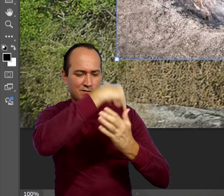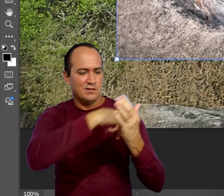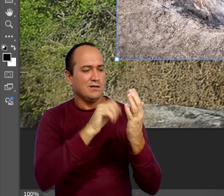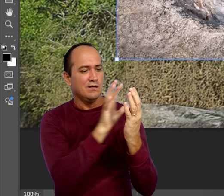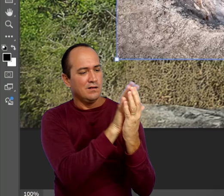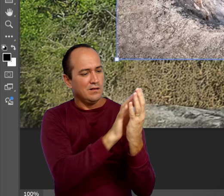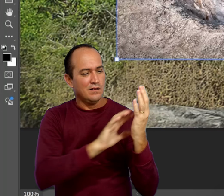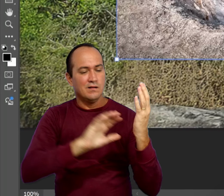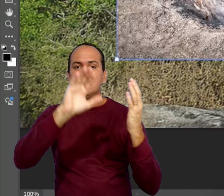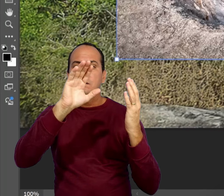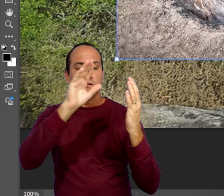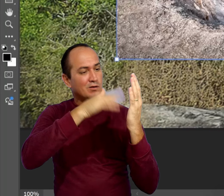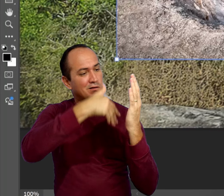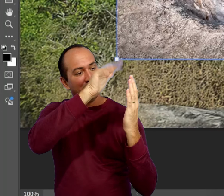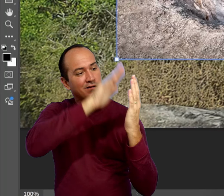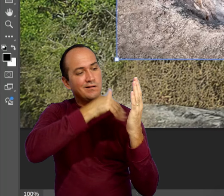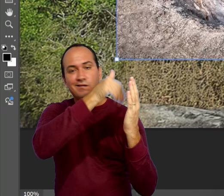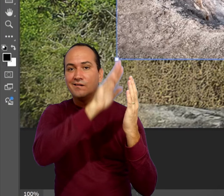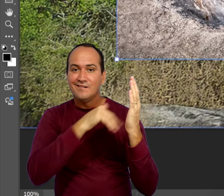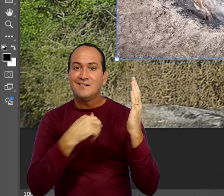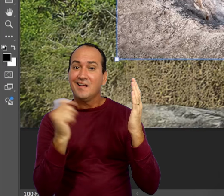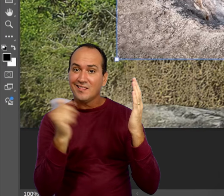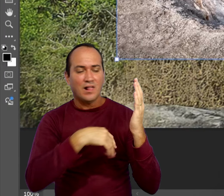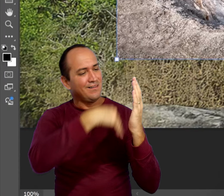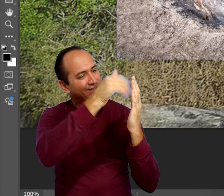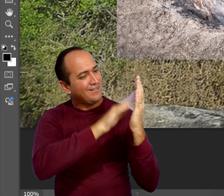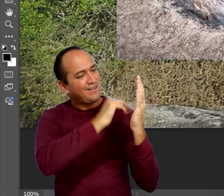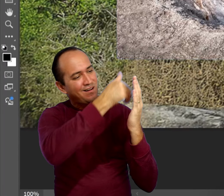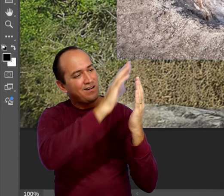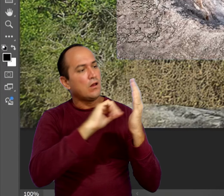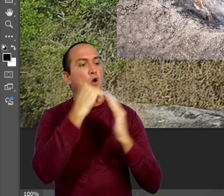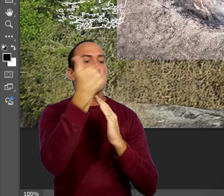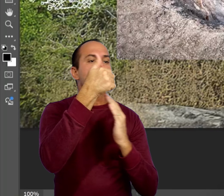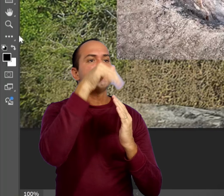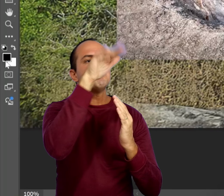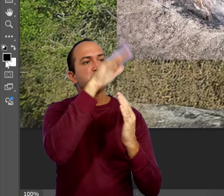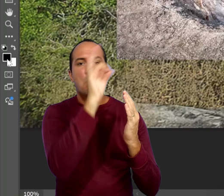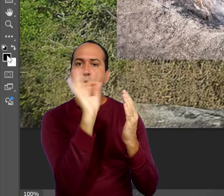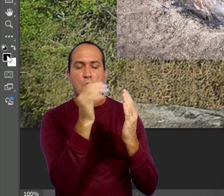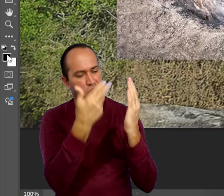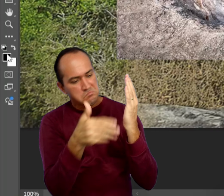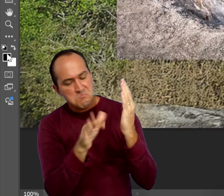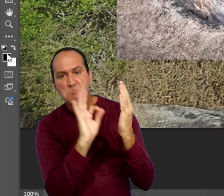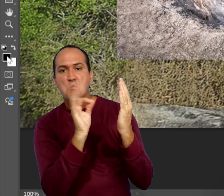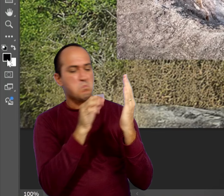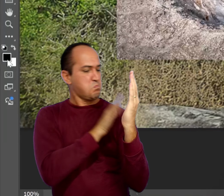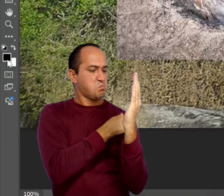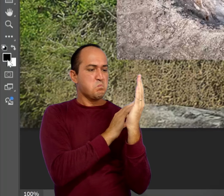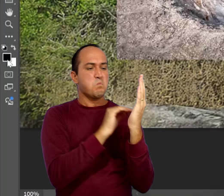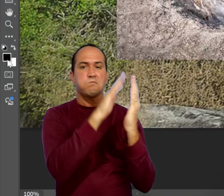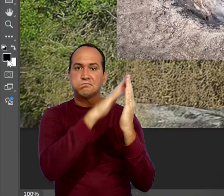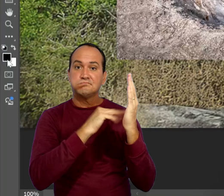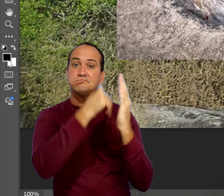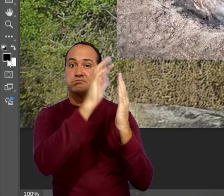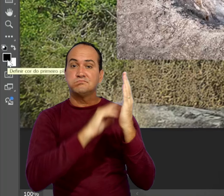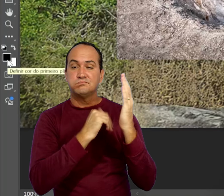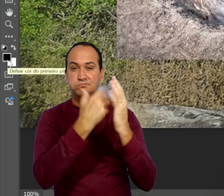um recorte que eu posso pintar. Onde eu passo o meu pincel pintando ele com a cor preta, ele vai